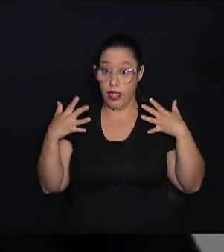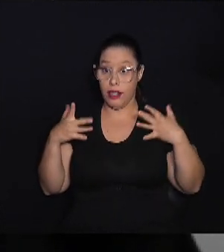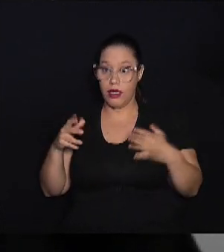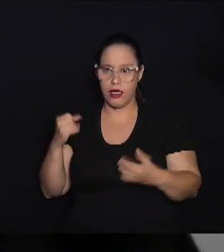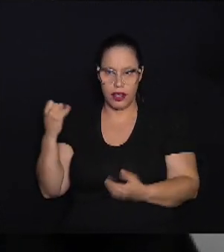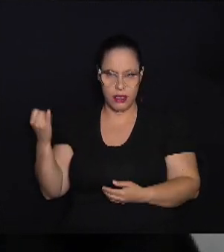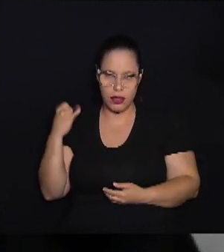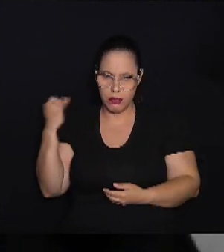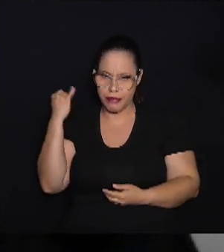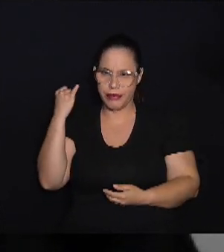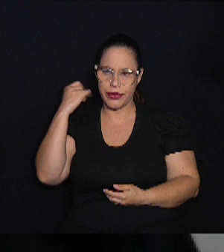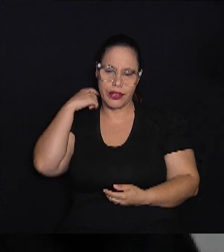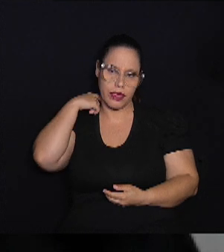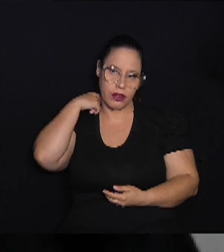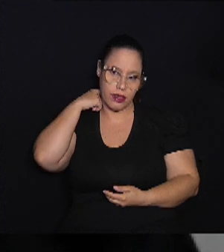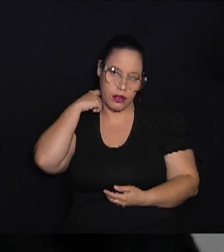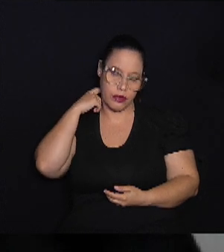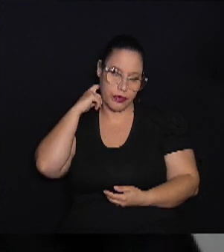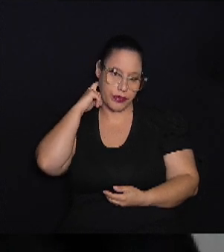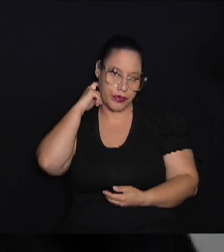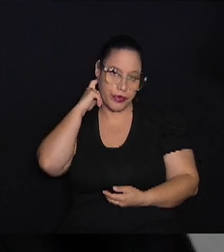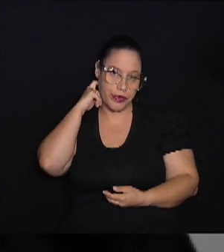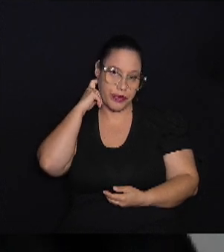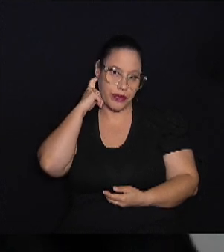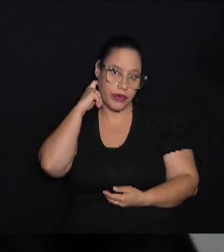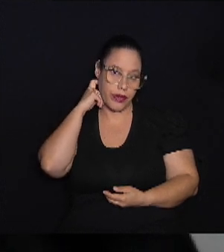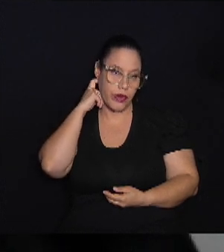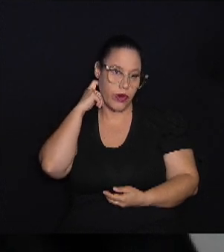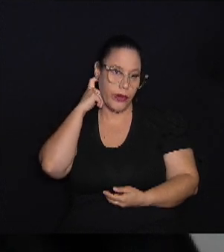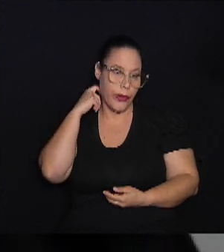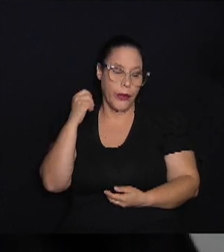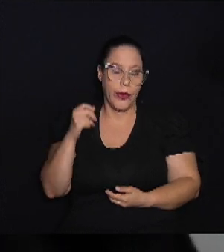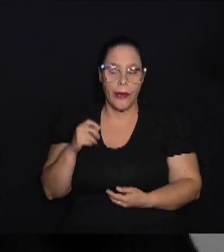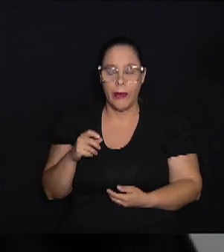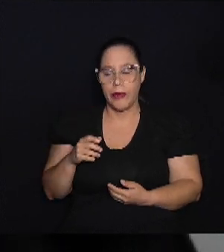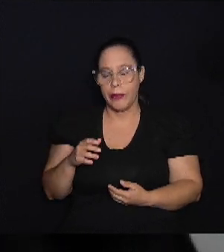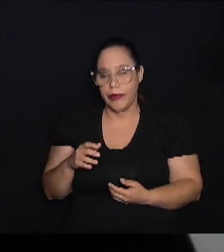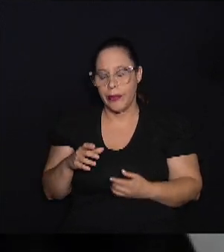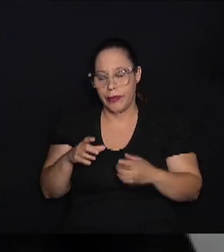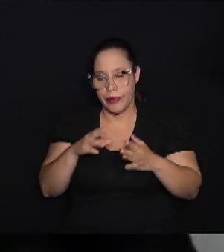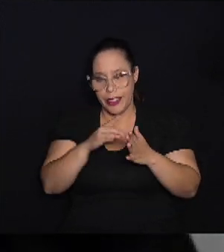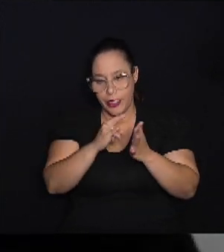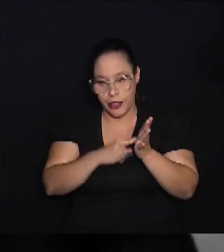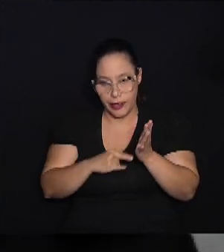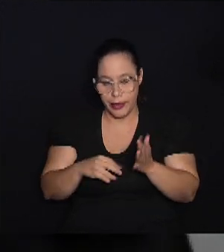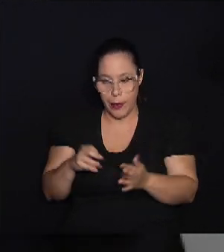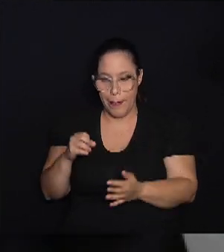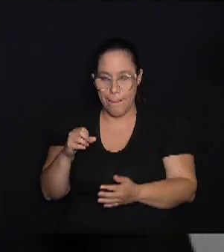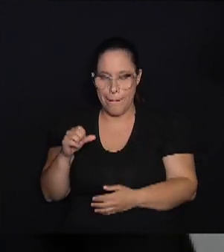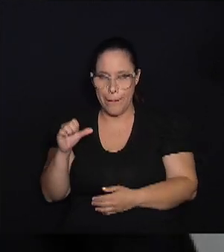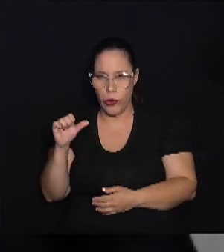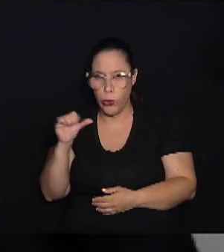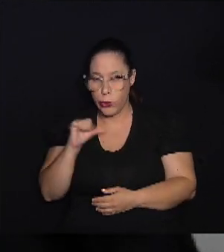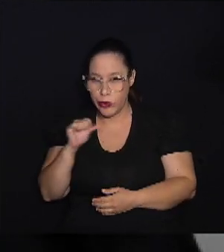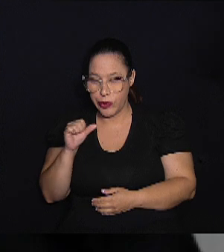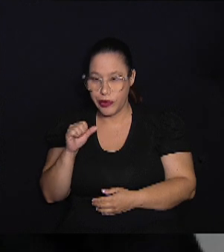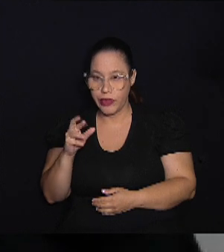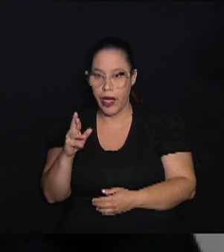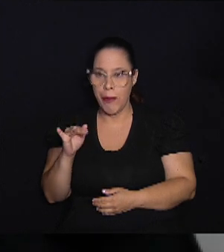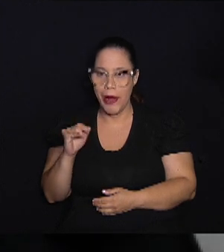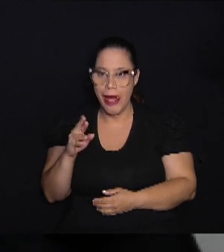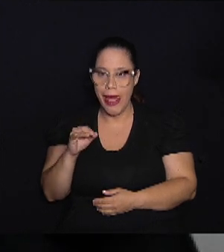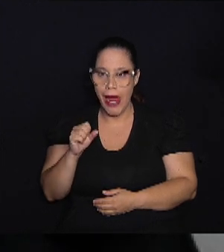fundamental, então uma dieta que seja pobre em carboidrato também não é interessante para esse desfecho da